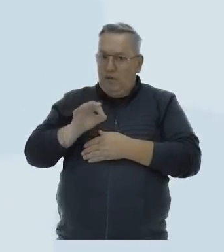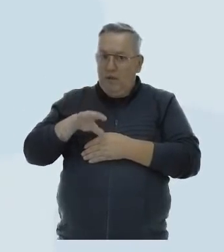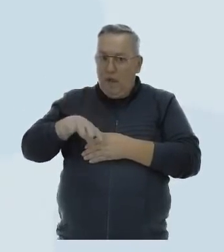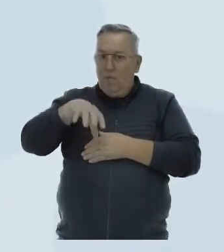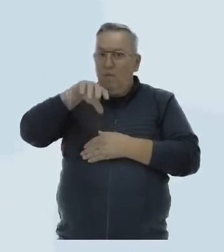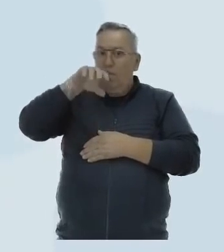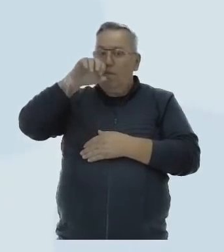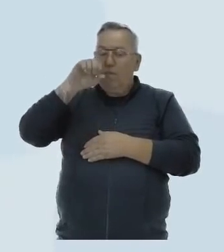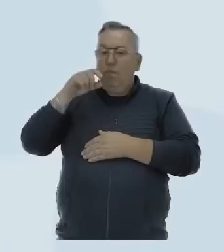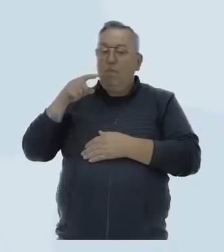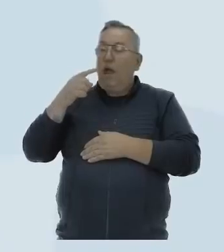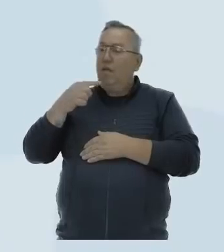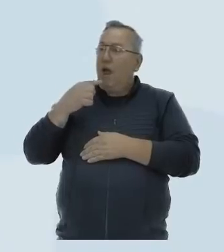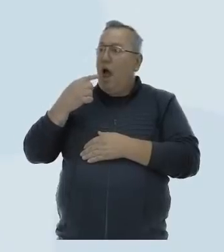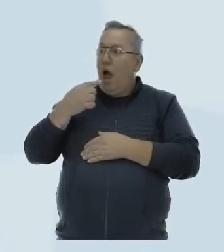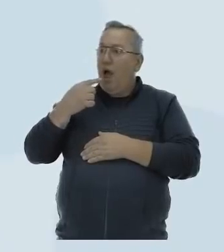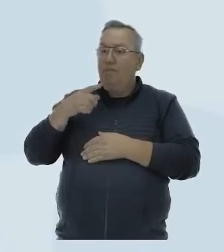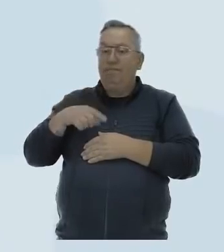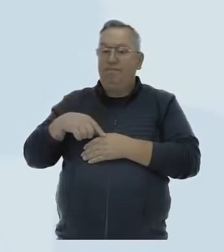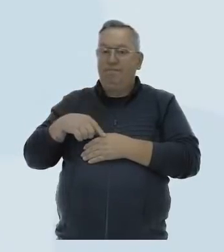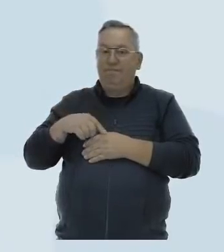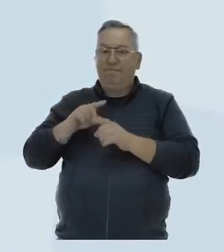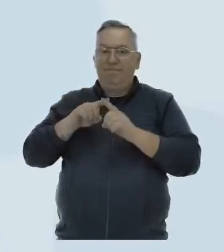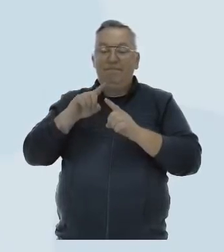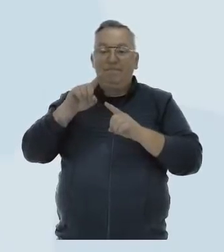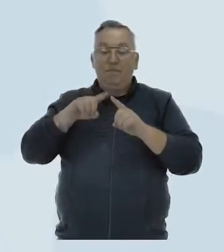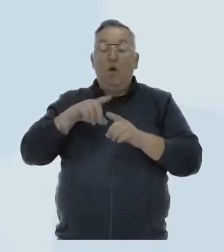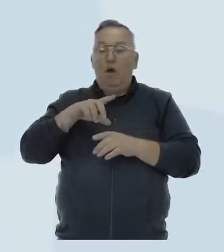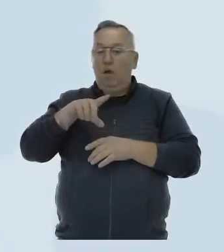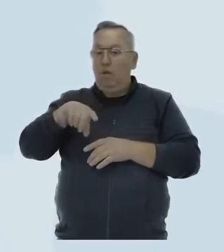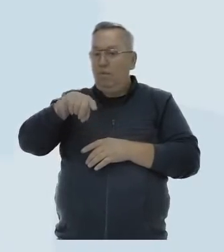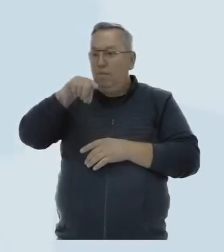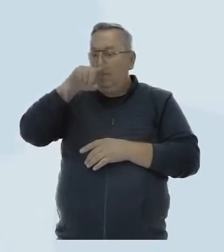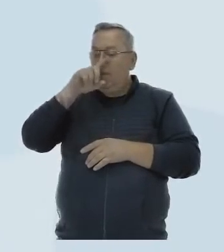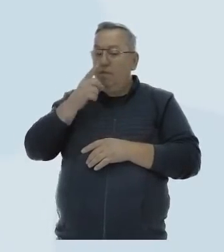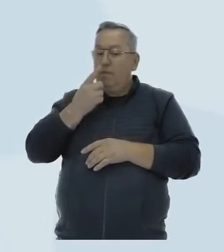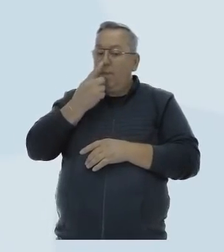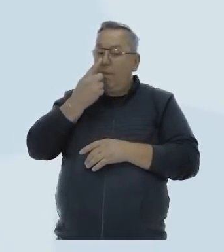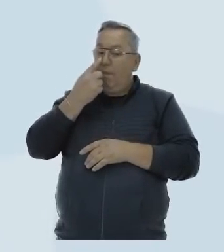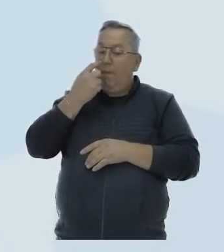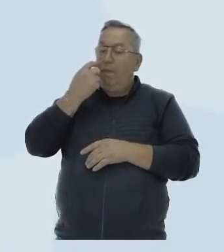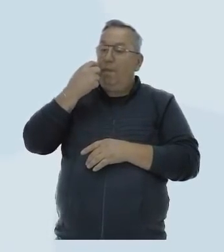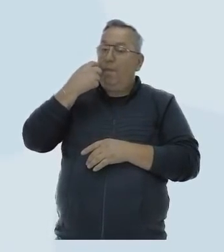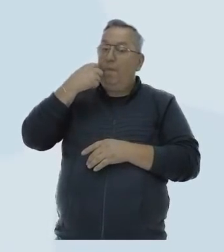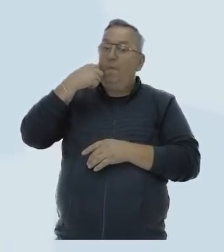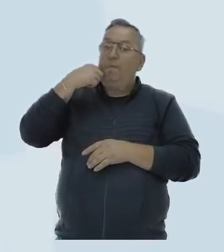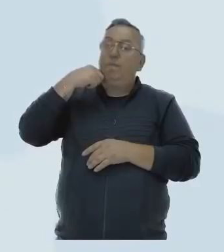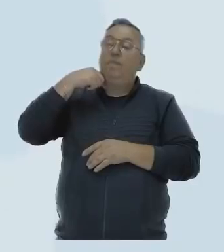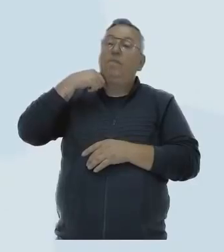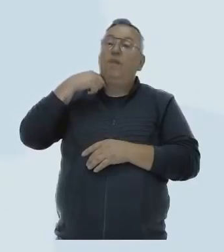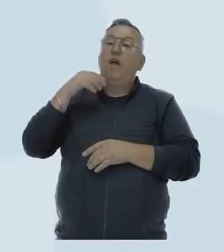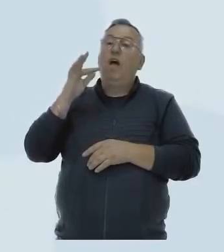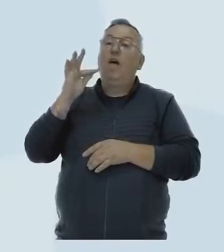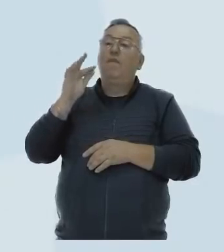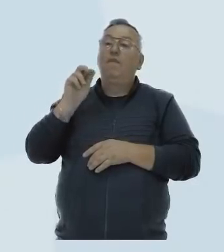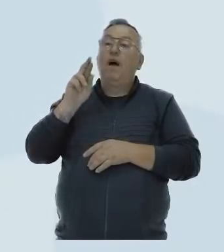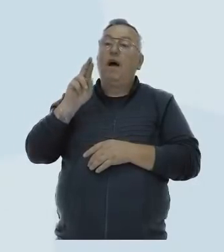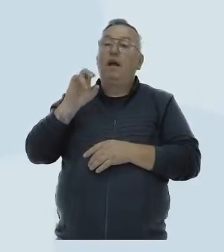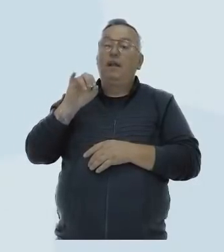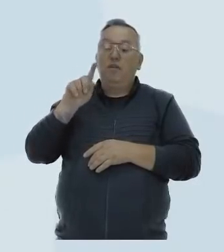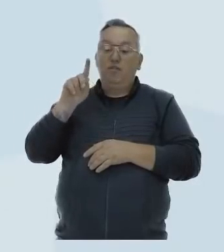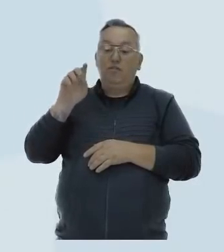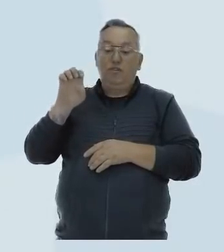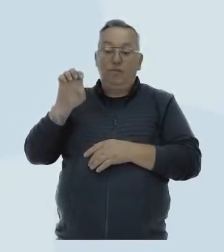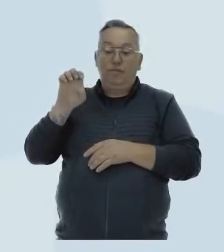nariz. Às vezes não dá, né? Mas é o correto. E aí ele vai descer aqui, vai pegar um pouquinho da faringe, né? Depois ele vai para a